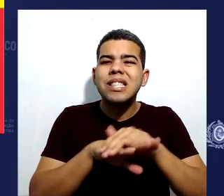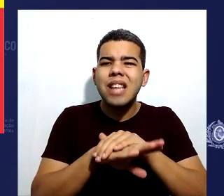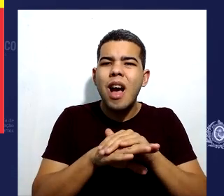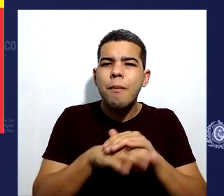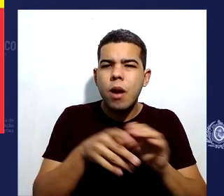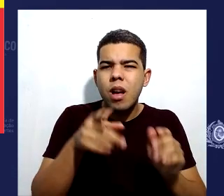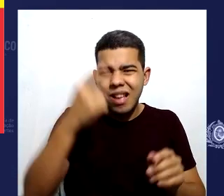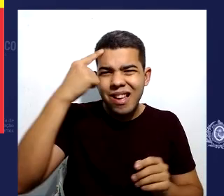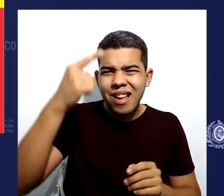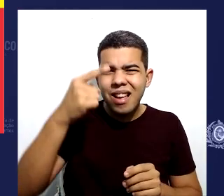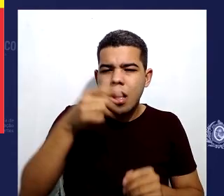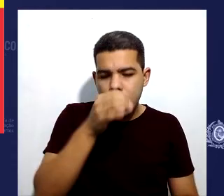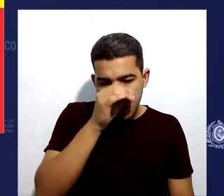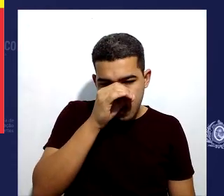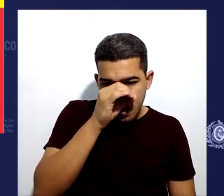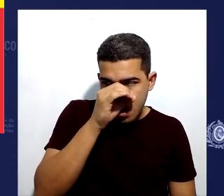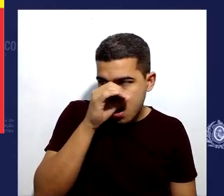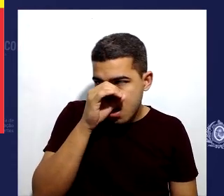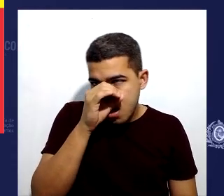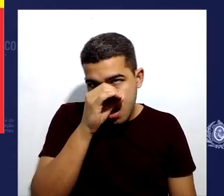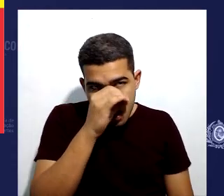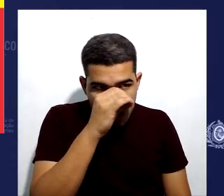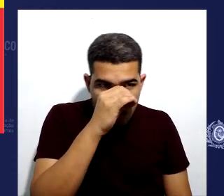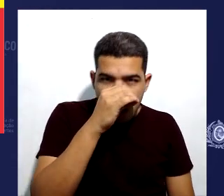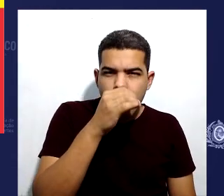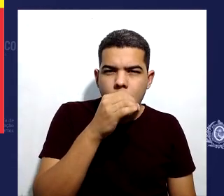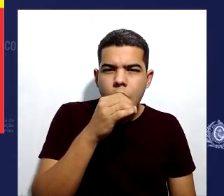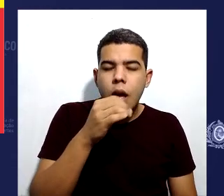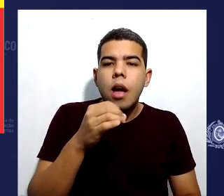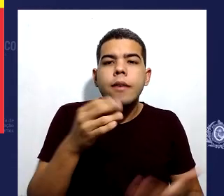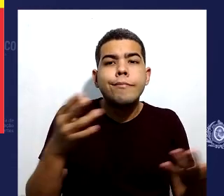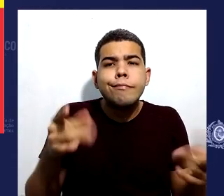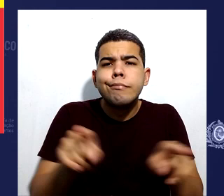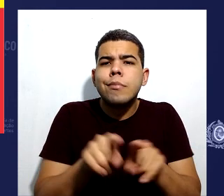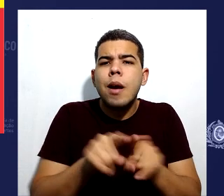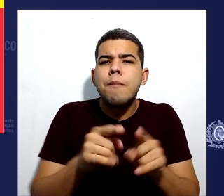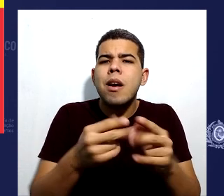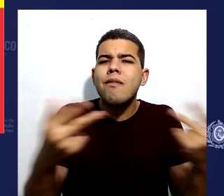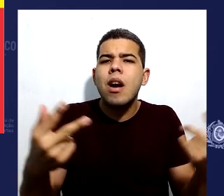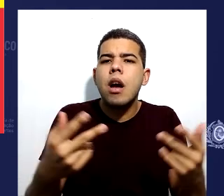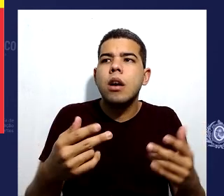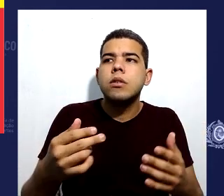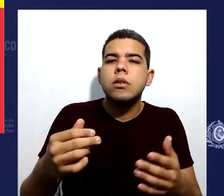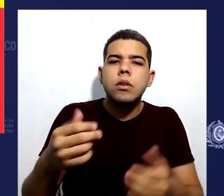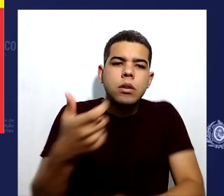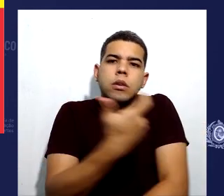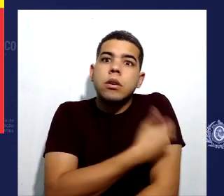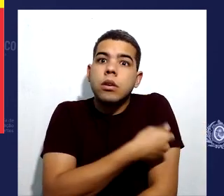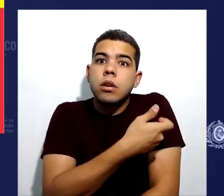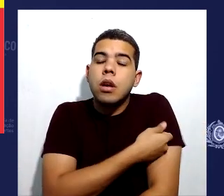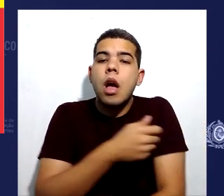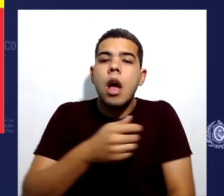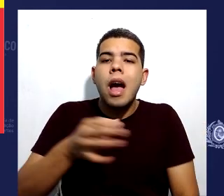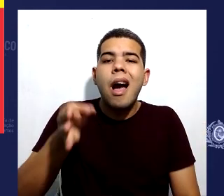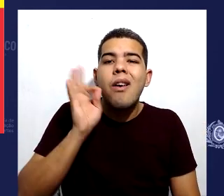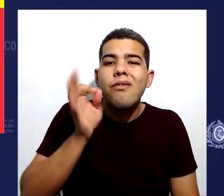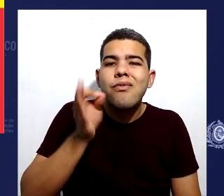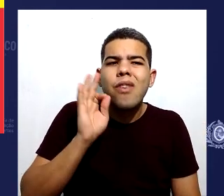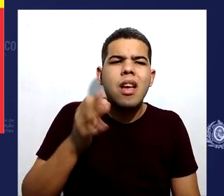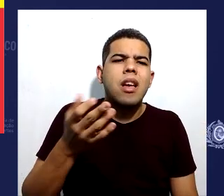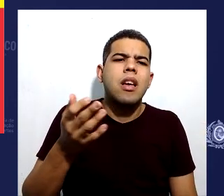também os estimulantes, como afetaminas e cafeínas, opioides,